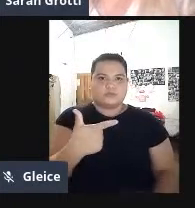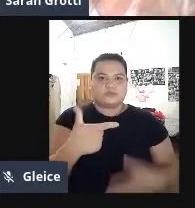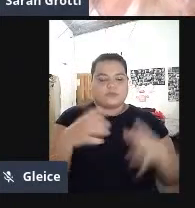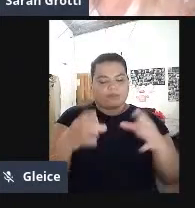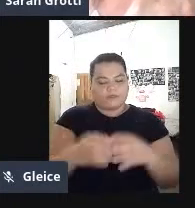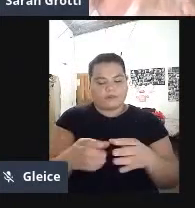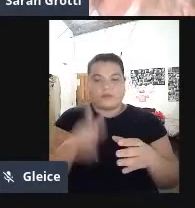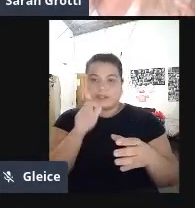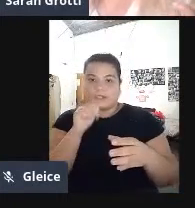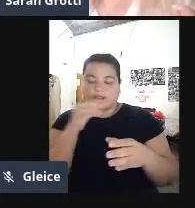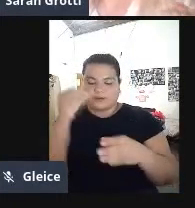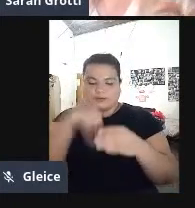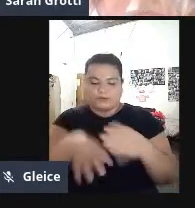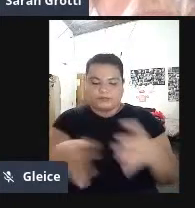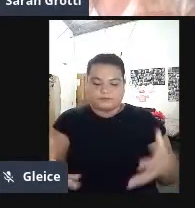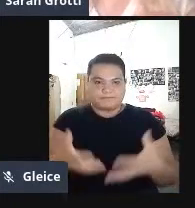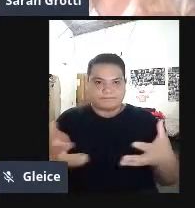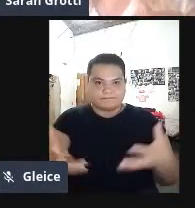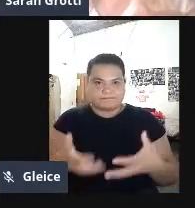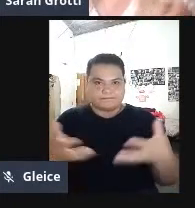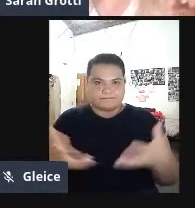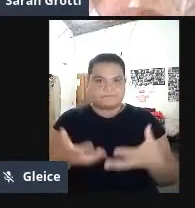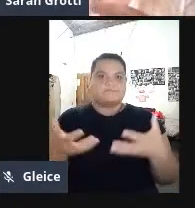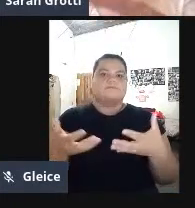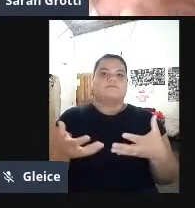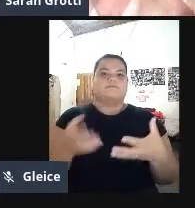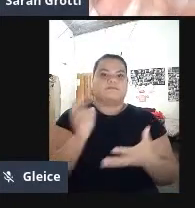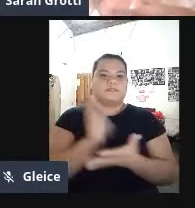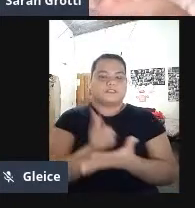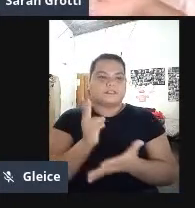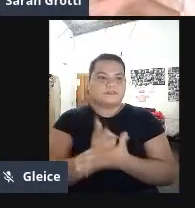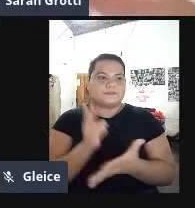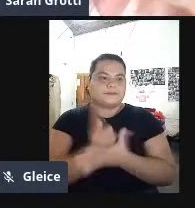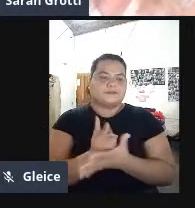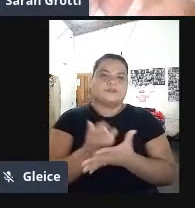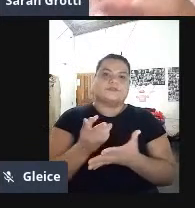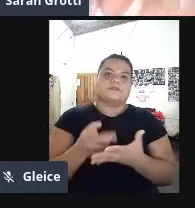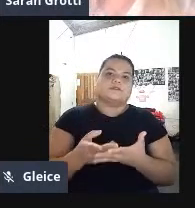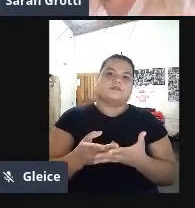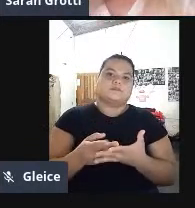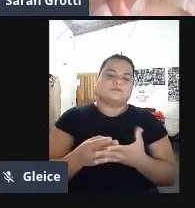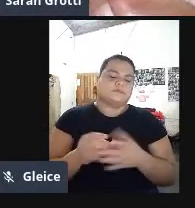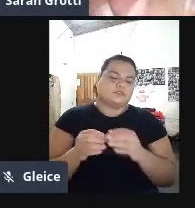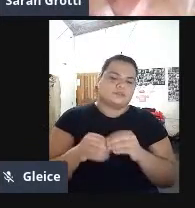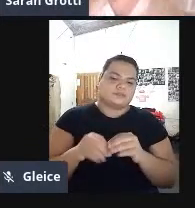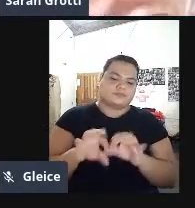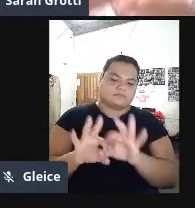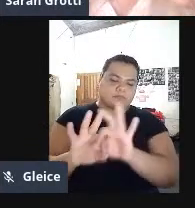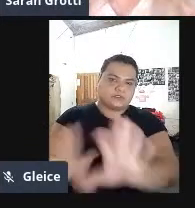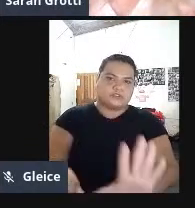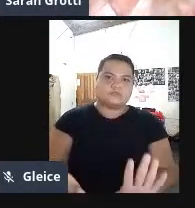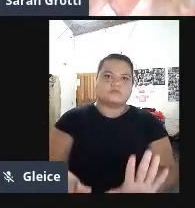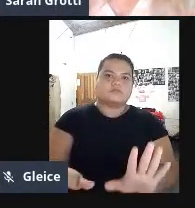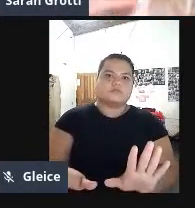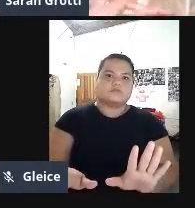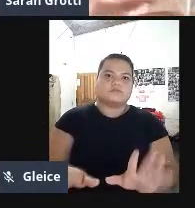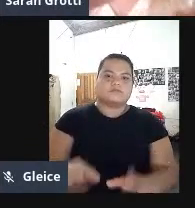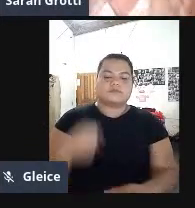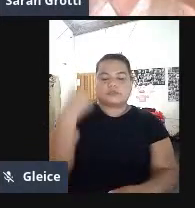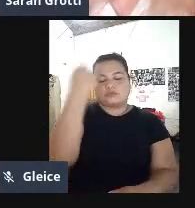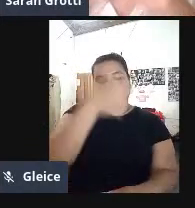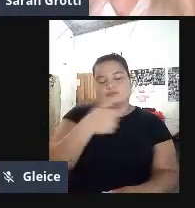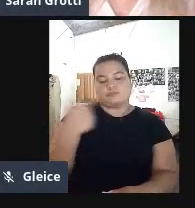germinação molha o grão, deixa ele molhadinho e dispõe ele sobre uma bancada com pano,